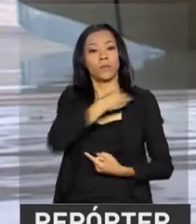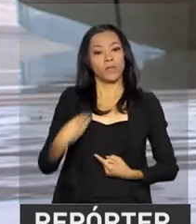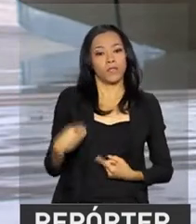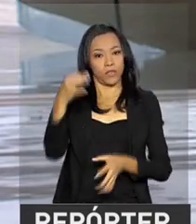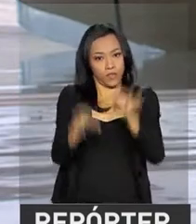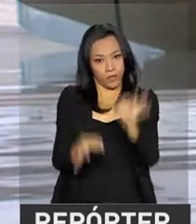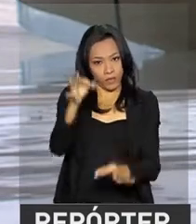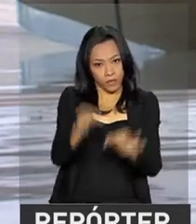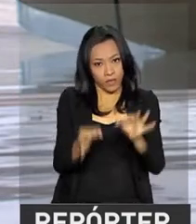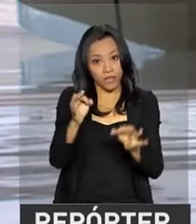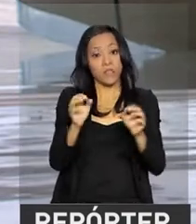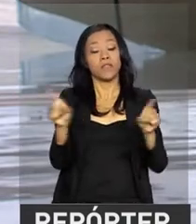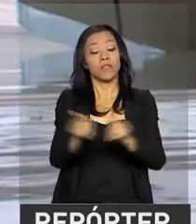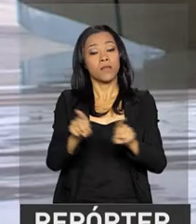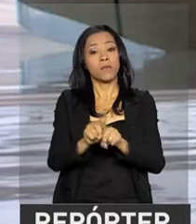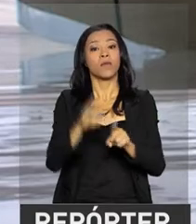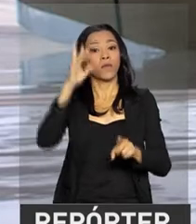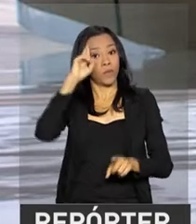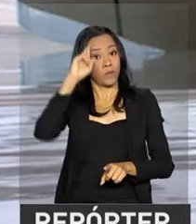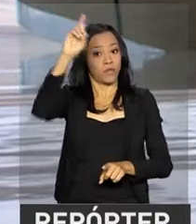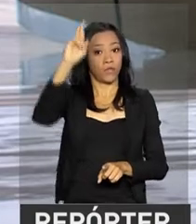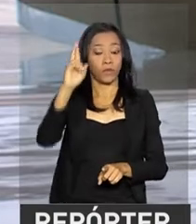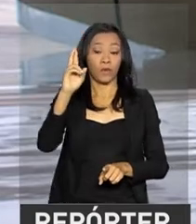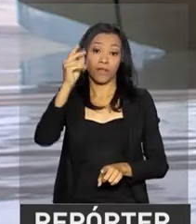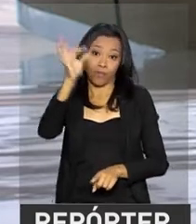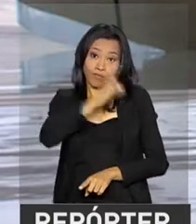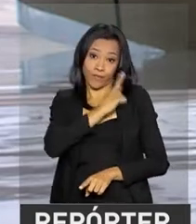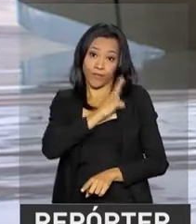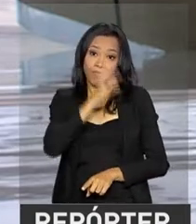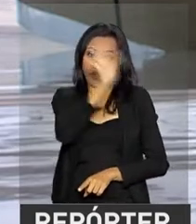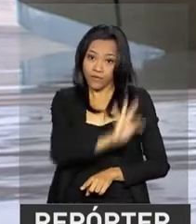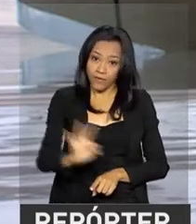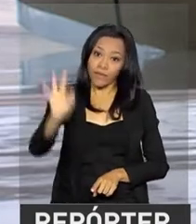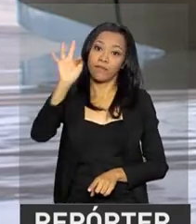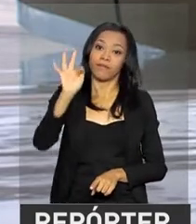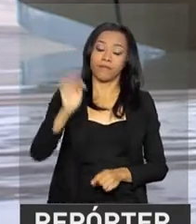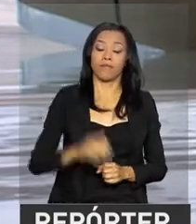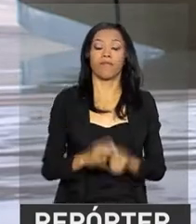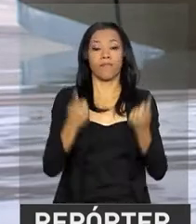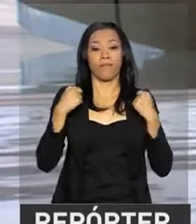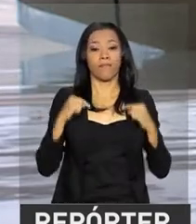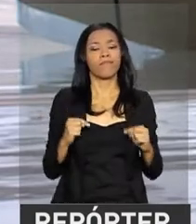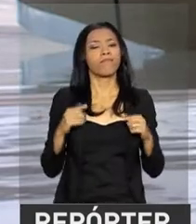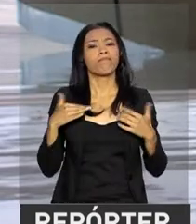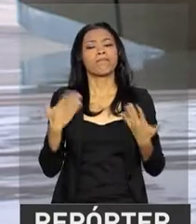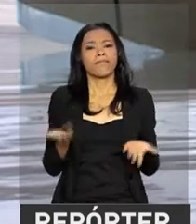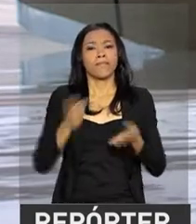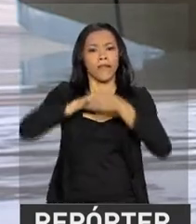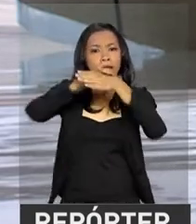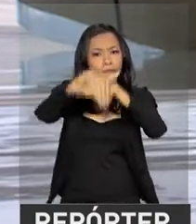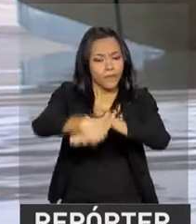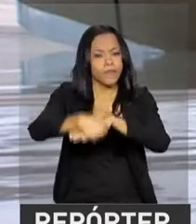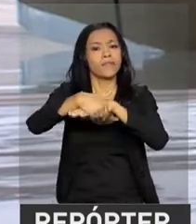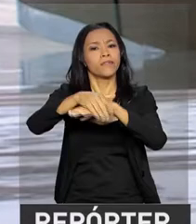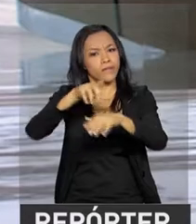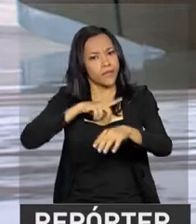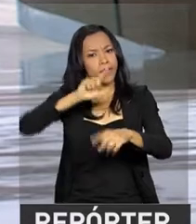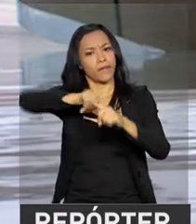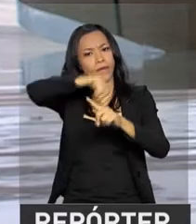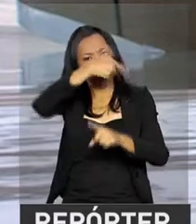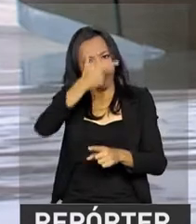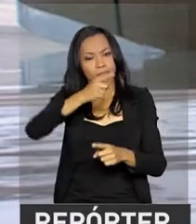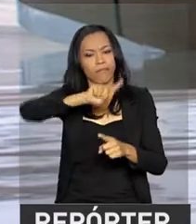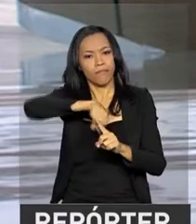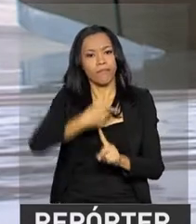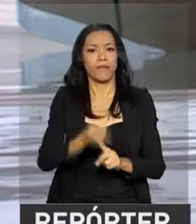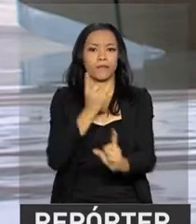Jardim, juntamente com o diretor da Polícia Federal, Fernando Secóvia. Bom, e à noite está previsto mais um